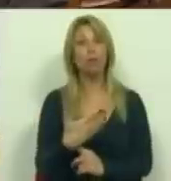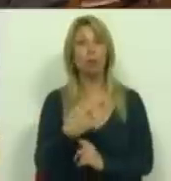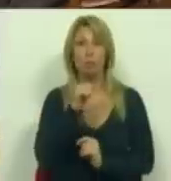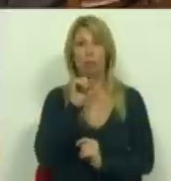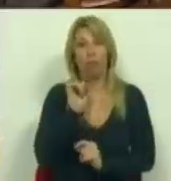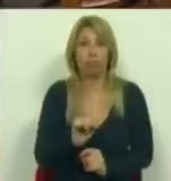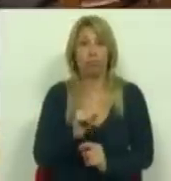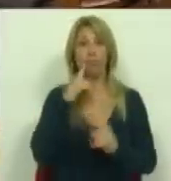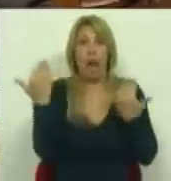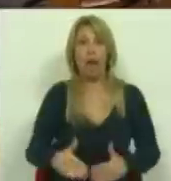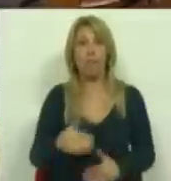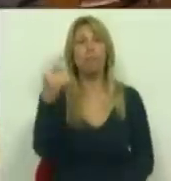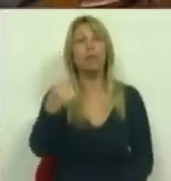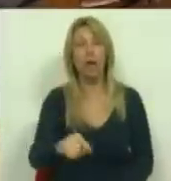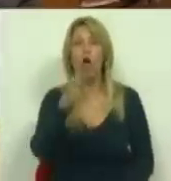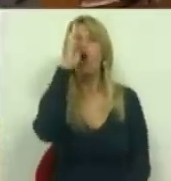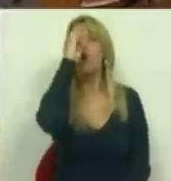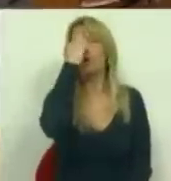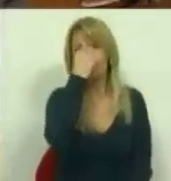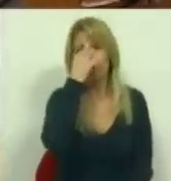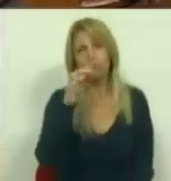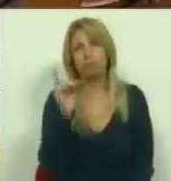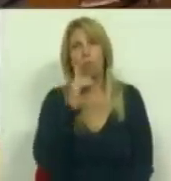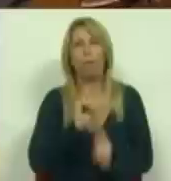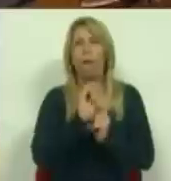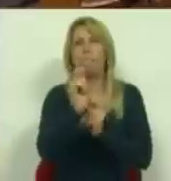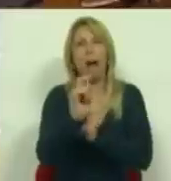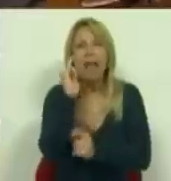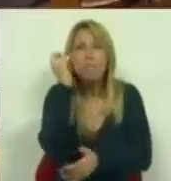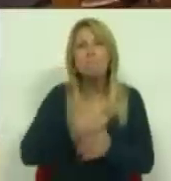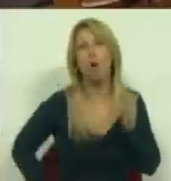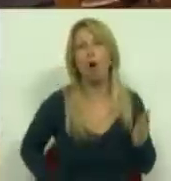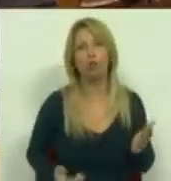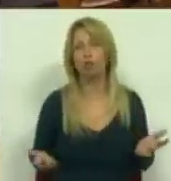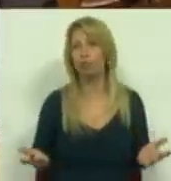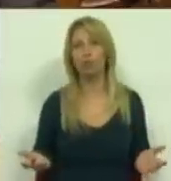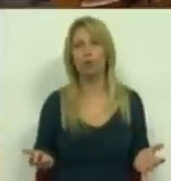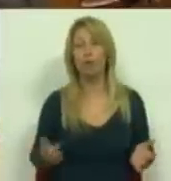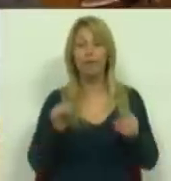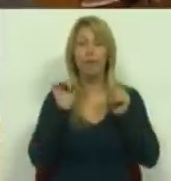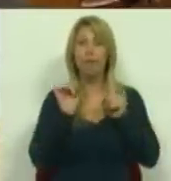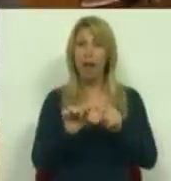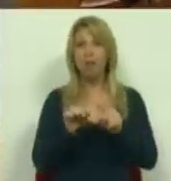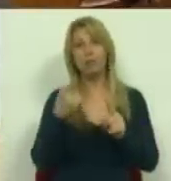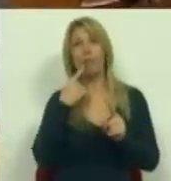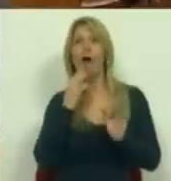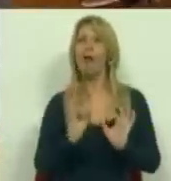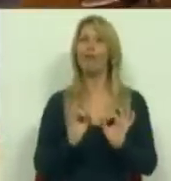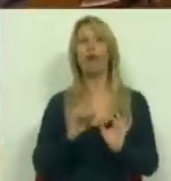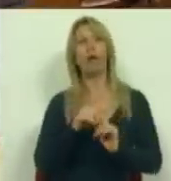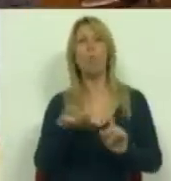limitado. O esforço não chegou sequer ao pagamento dos seus impostos. Esta apologia da Portugalidade,